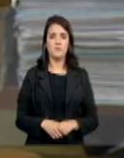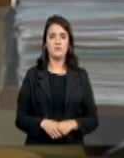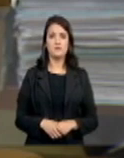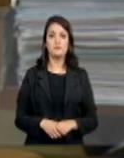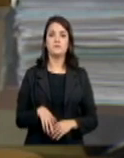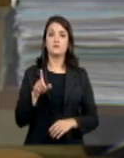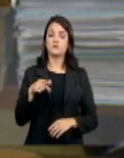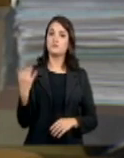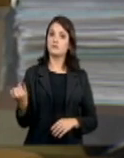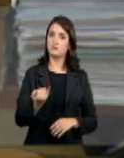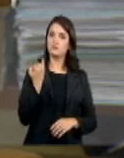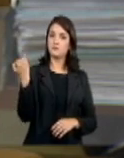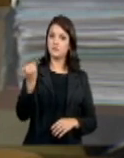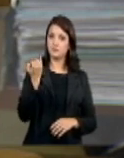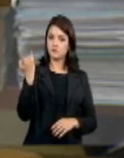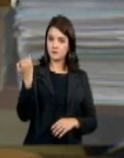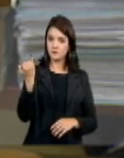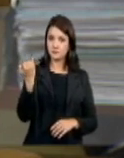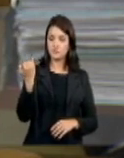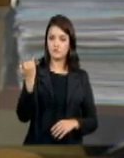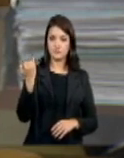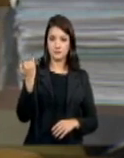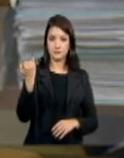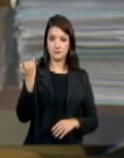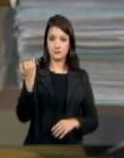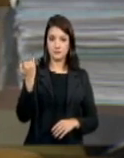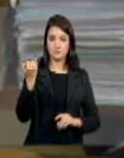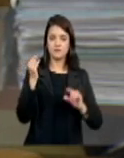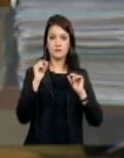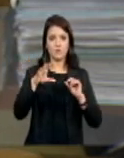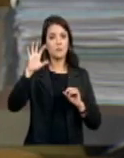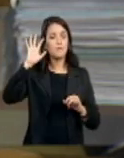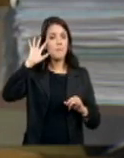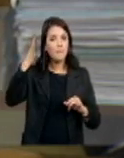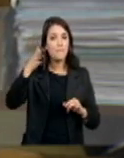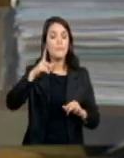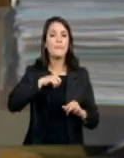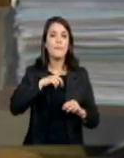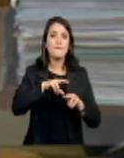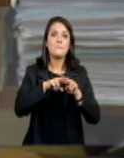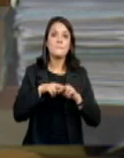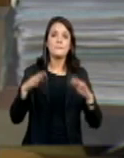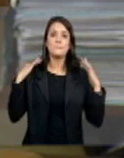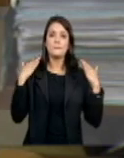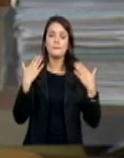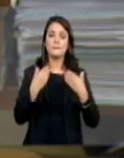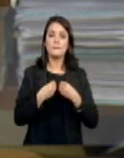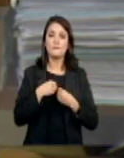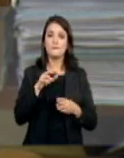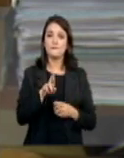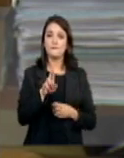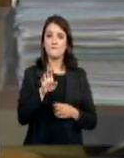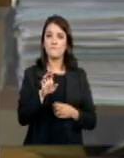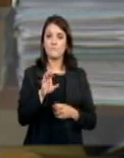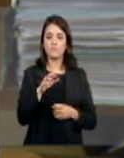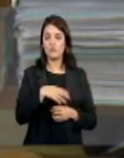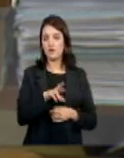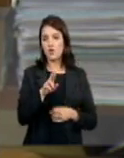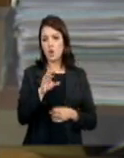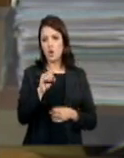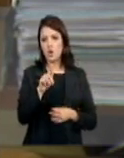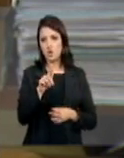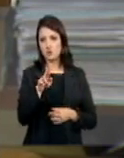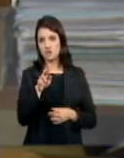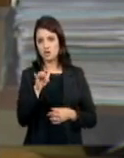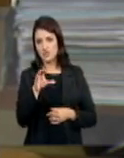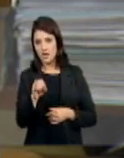divertir na linha de que a correta decisão proferida pelo eminente ministro rogério esq at cruz do egrégio superior